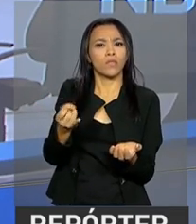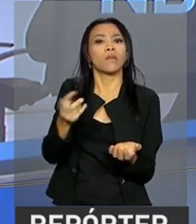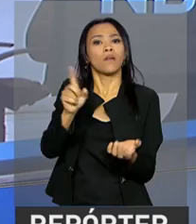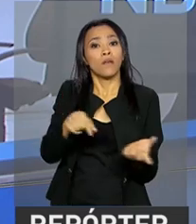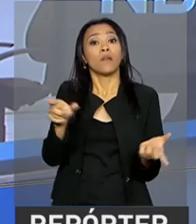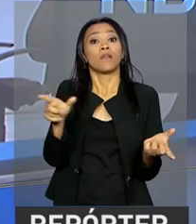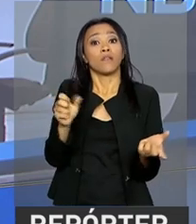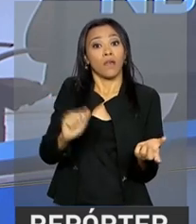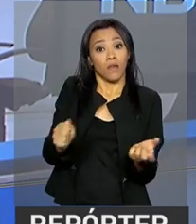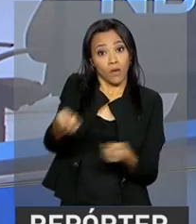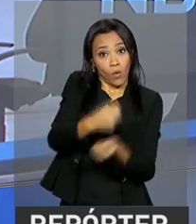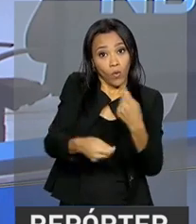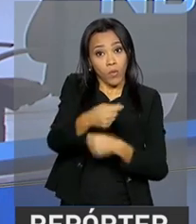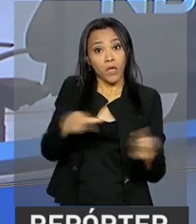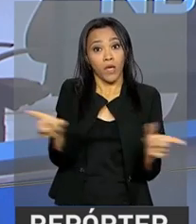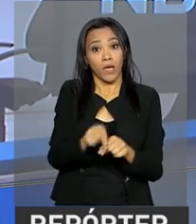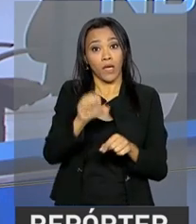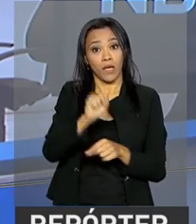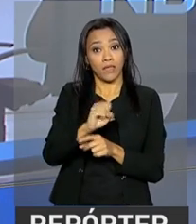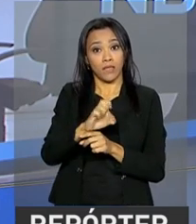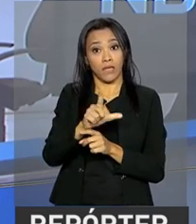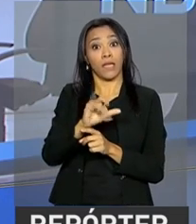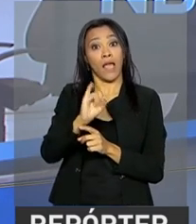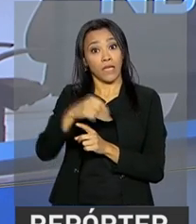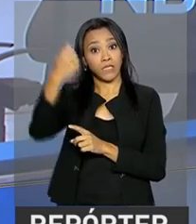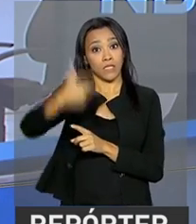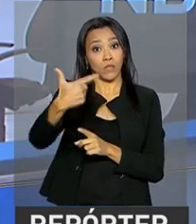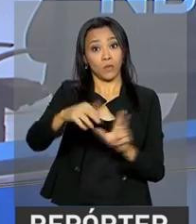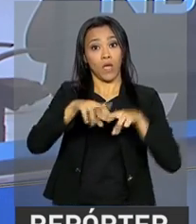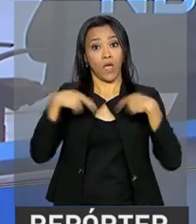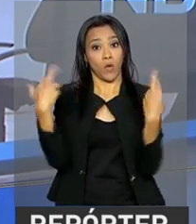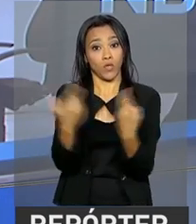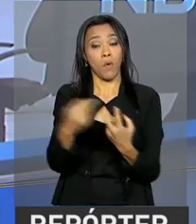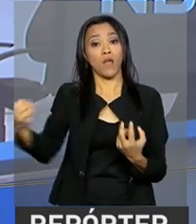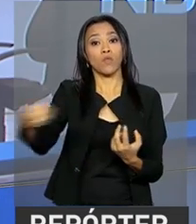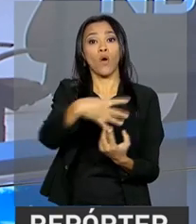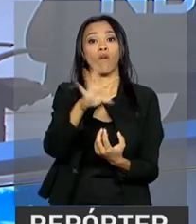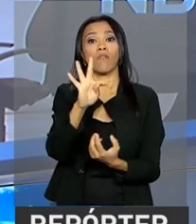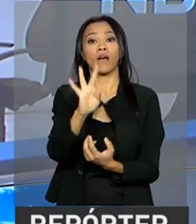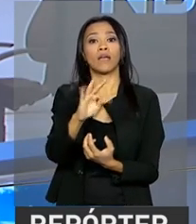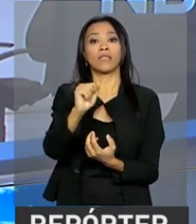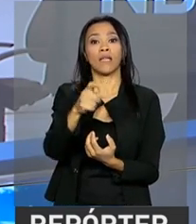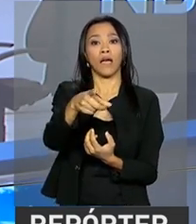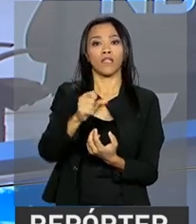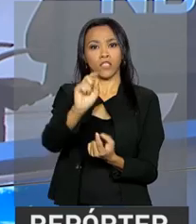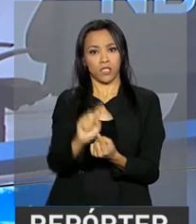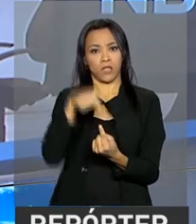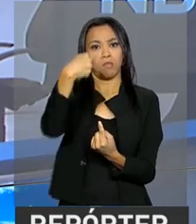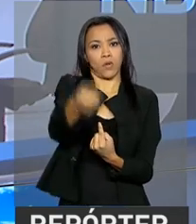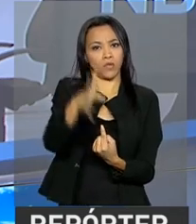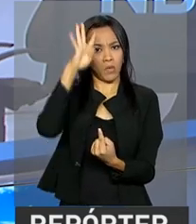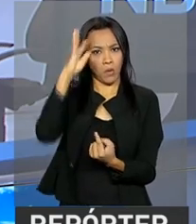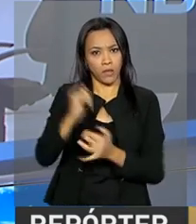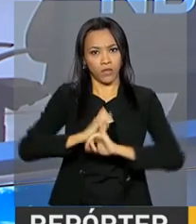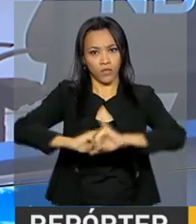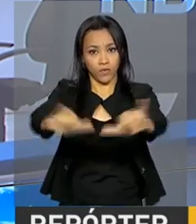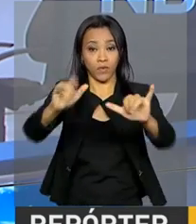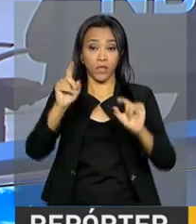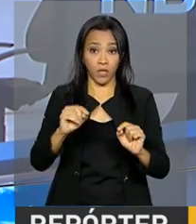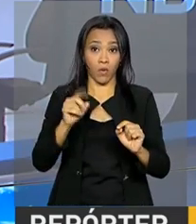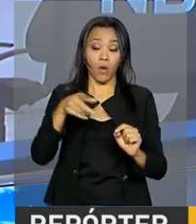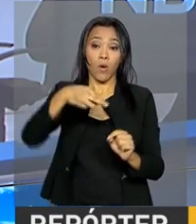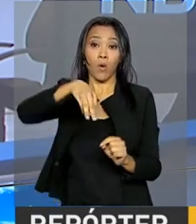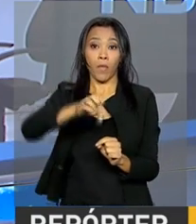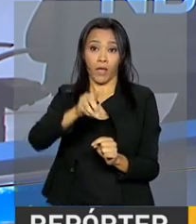celic é a segunda reunião do ano a nova taxa vai ser divulgada na próxima quarta-feira a estimativa do mercado